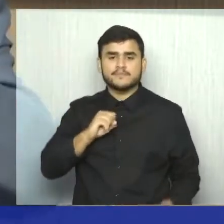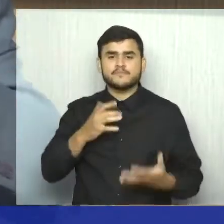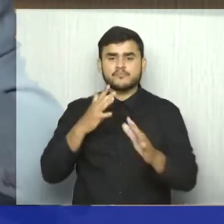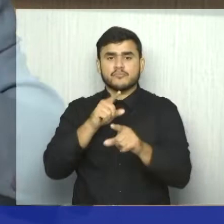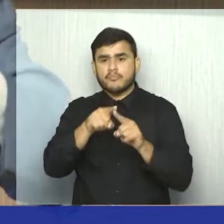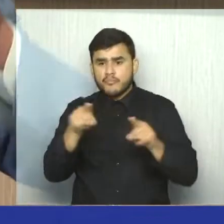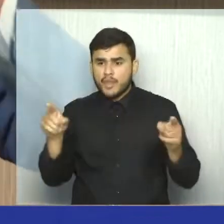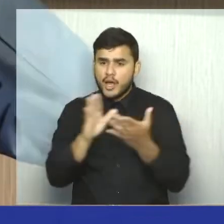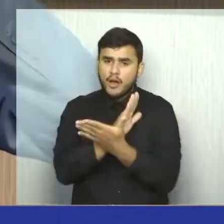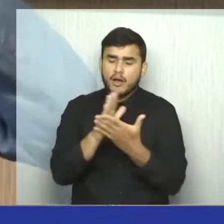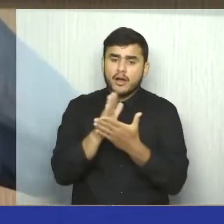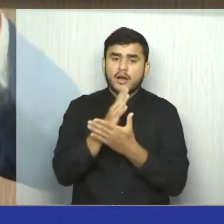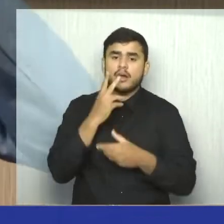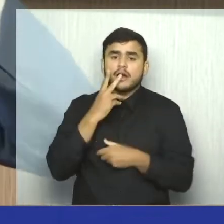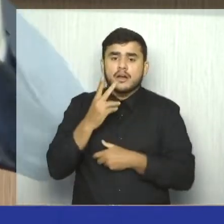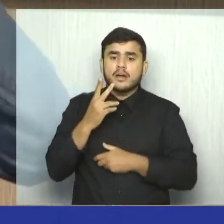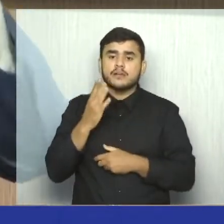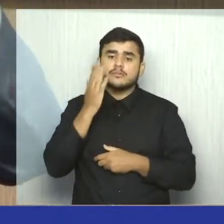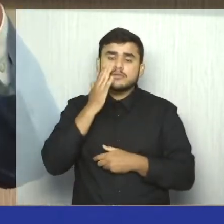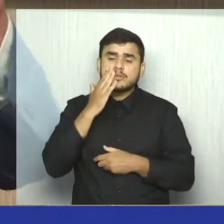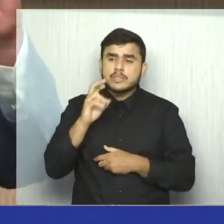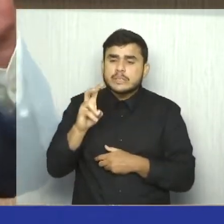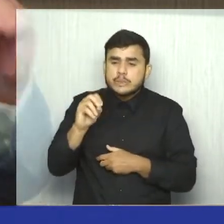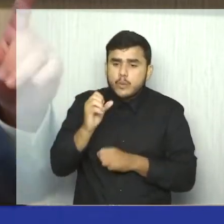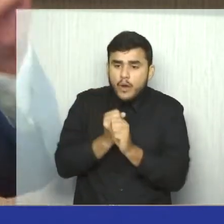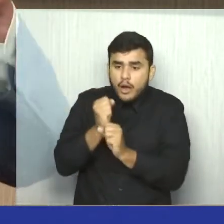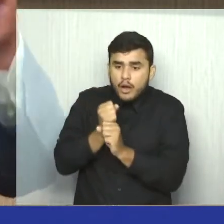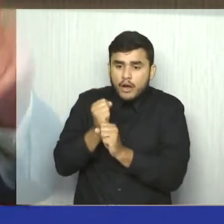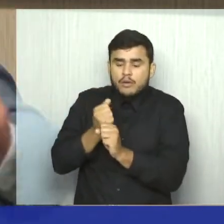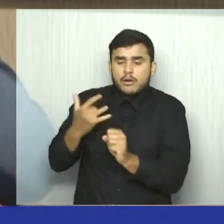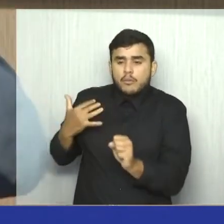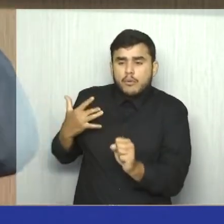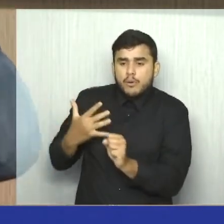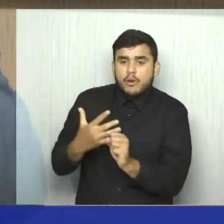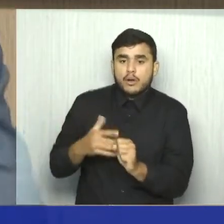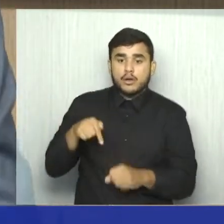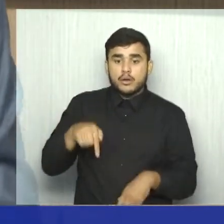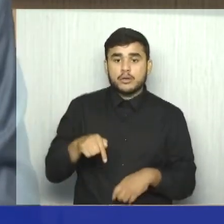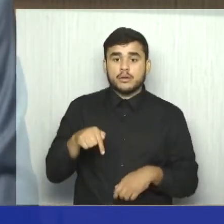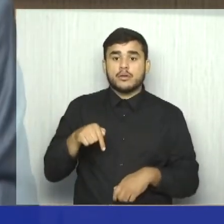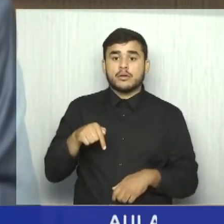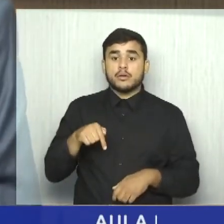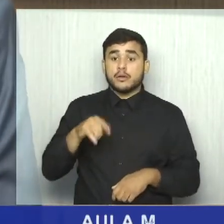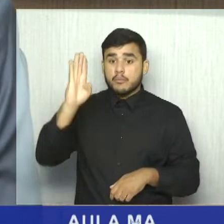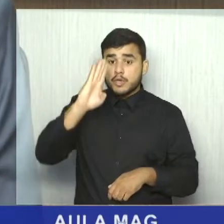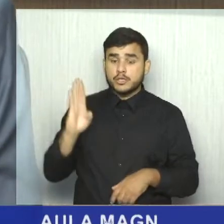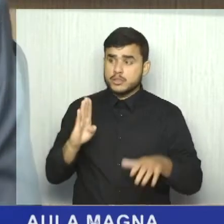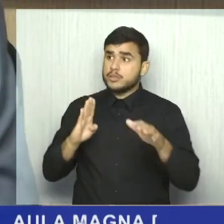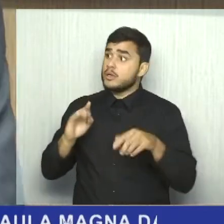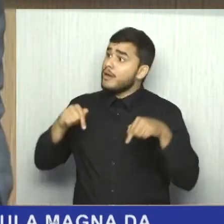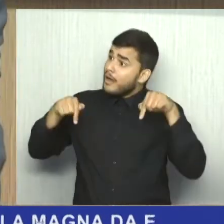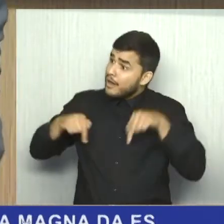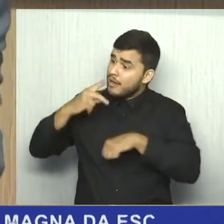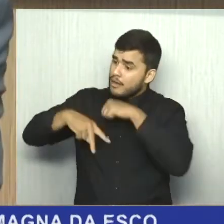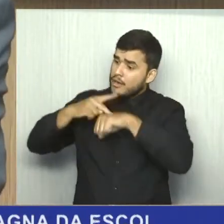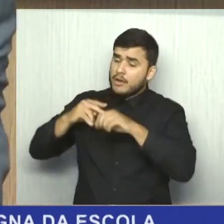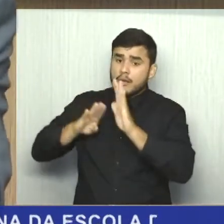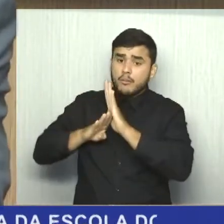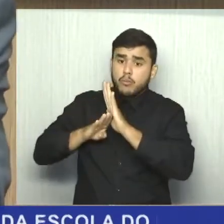descrentes, etc., por metade de um século, o Brasil foi a economia que mais cresceu no mundo organizado. Nós